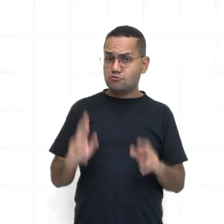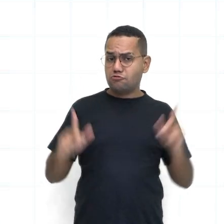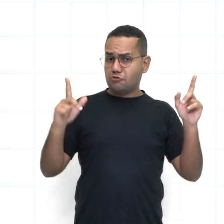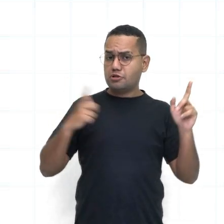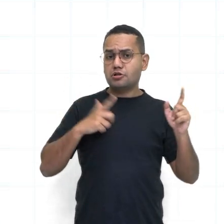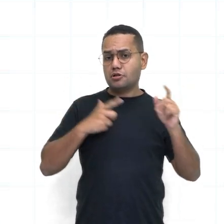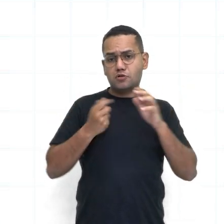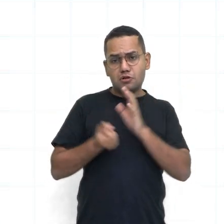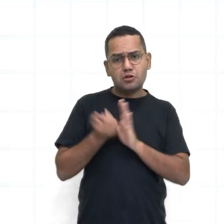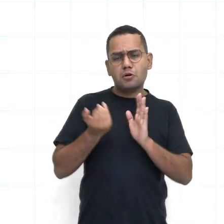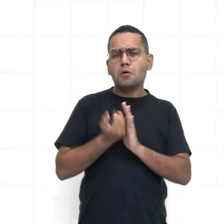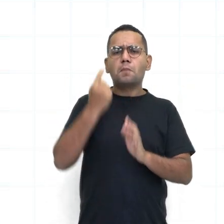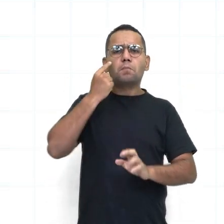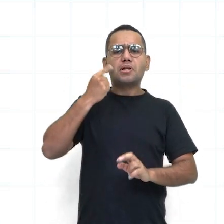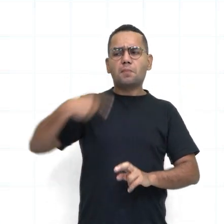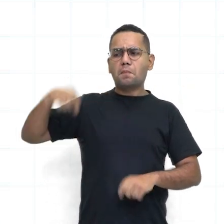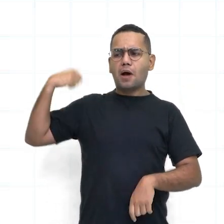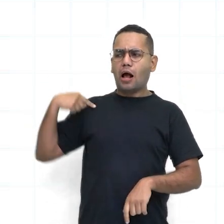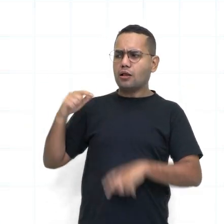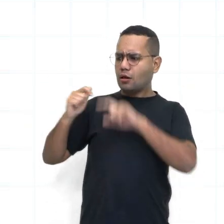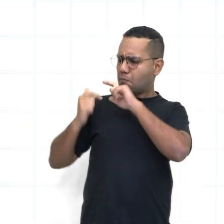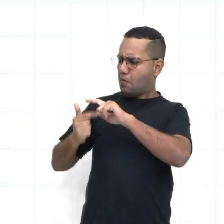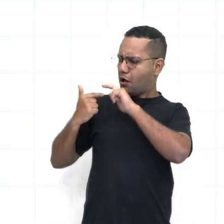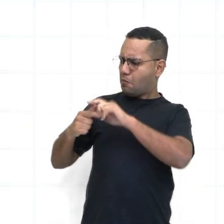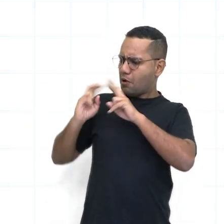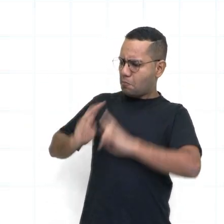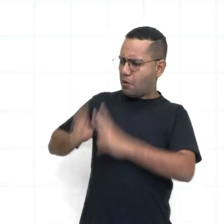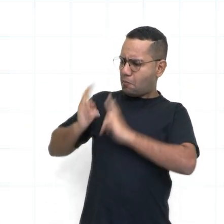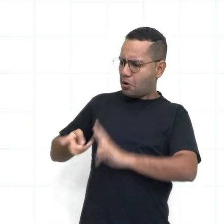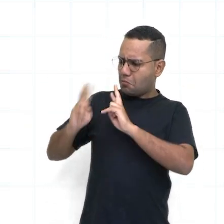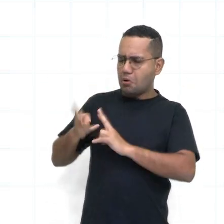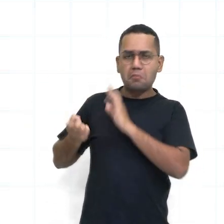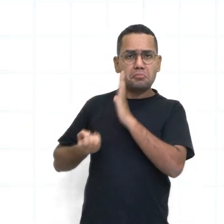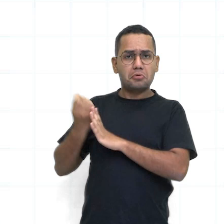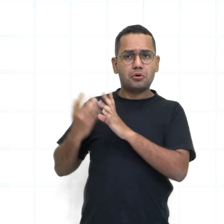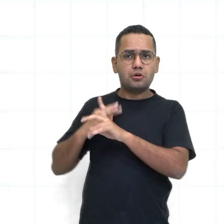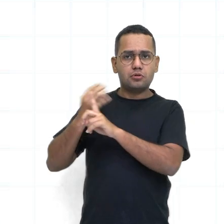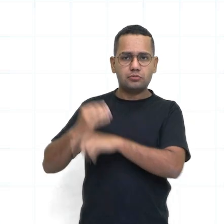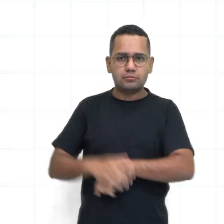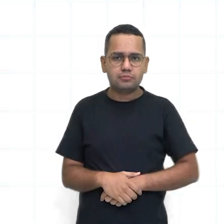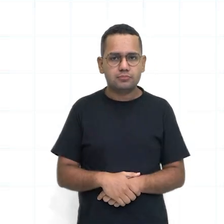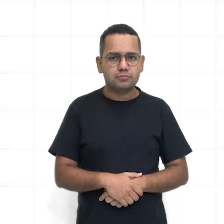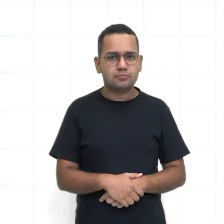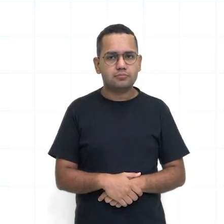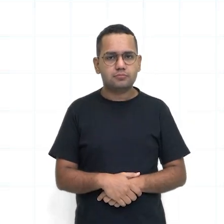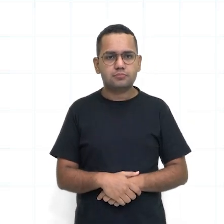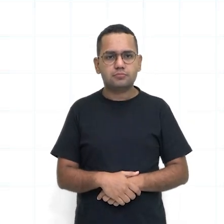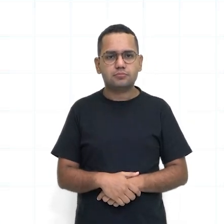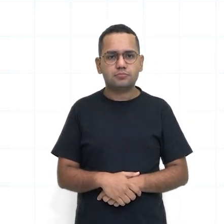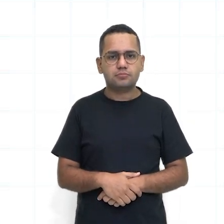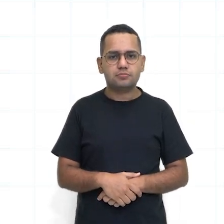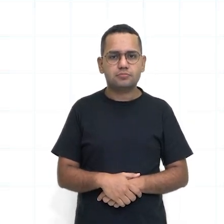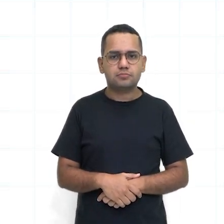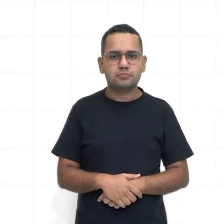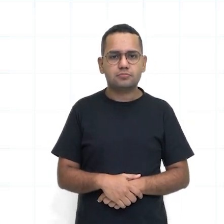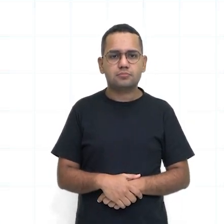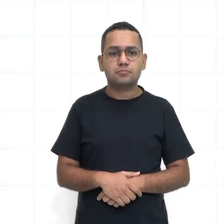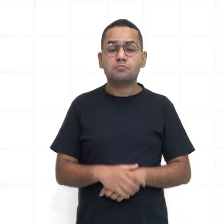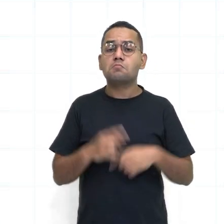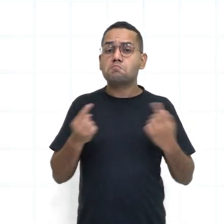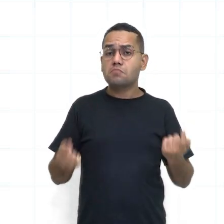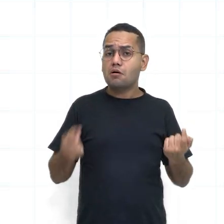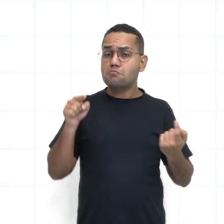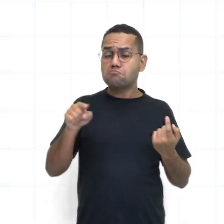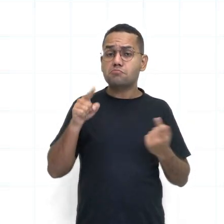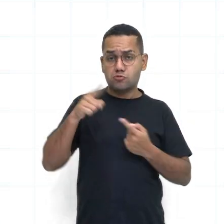quando foge do que se imagina, né? O que é a arte? Então, de uma arte normal. E essa arte conceitual ela